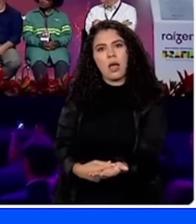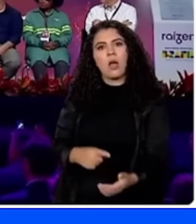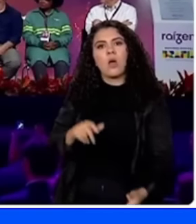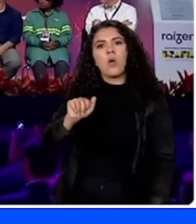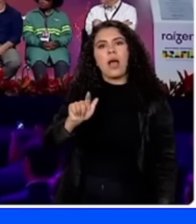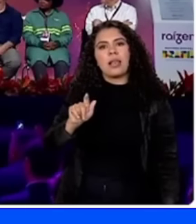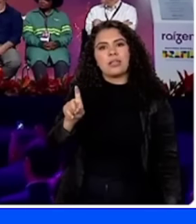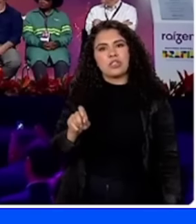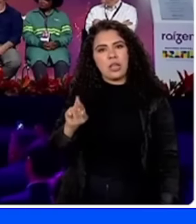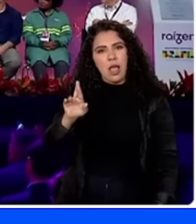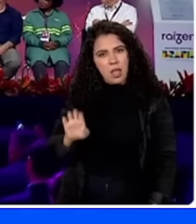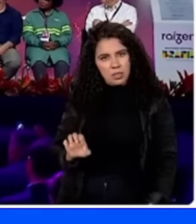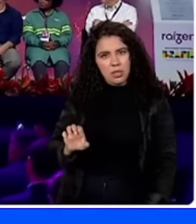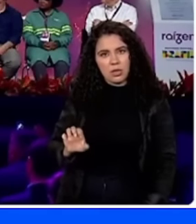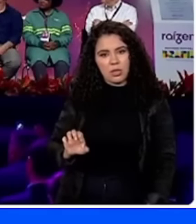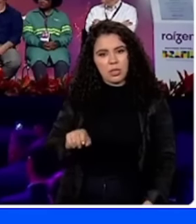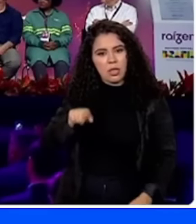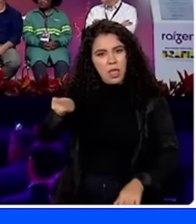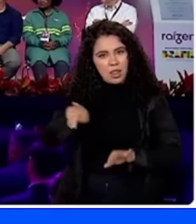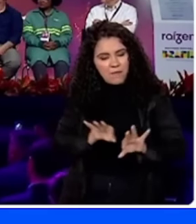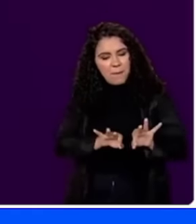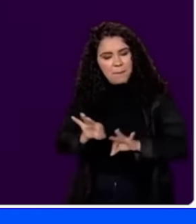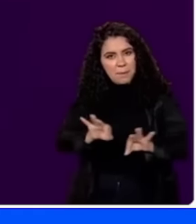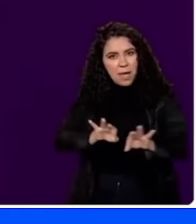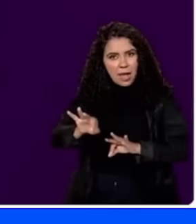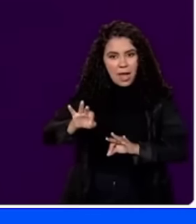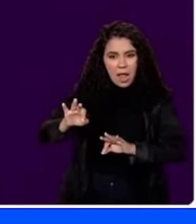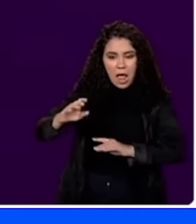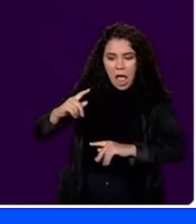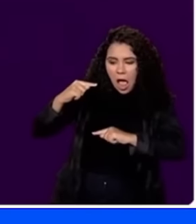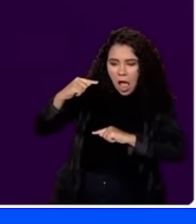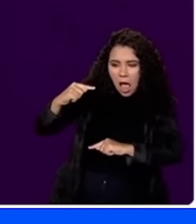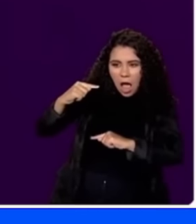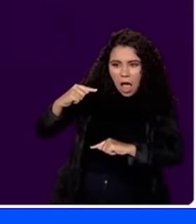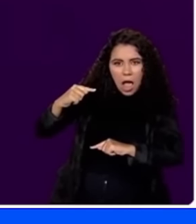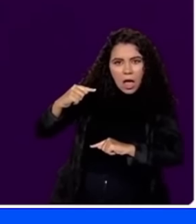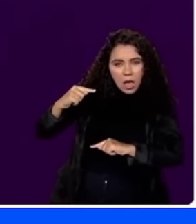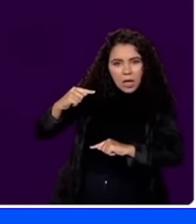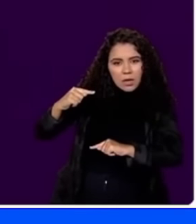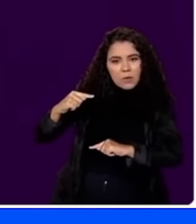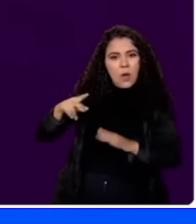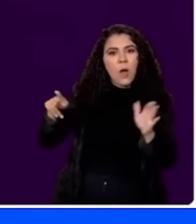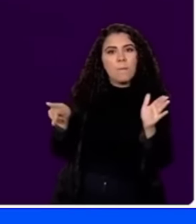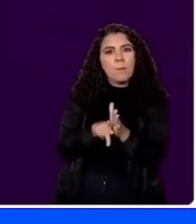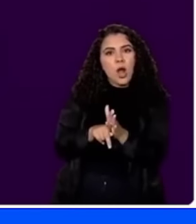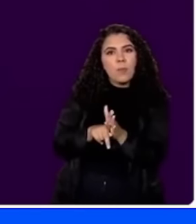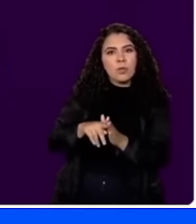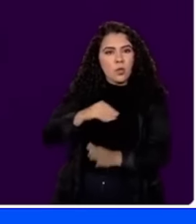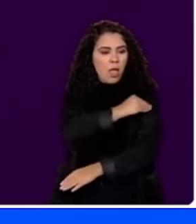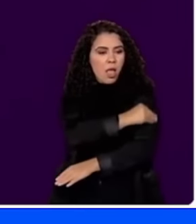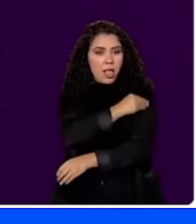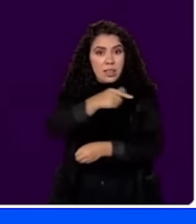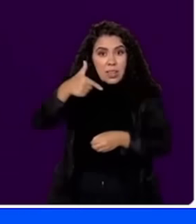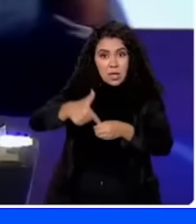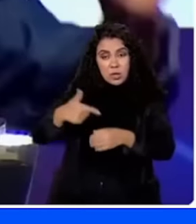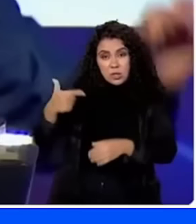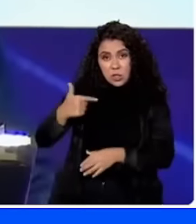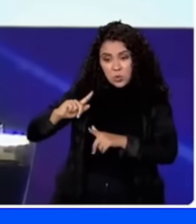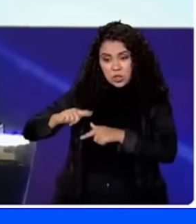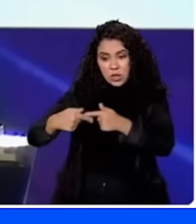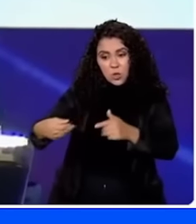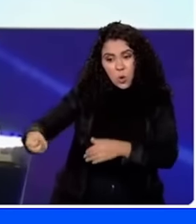me preparar umas garrafinhas do nosso etanol de segunda geração, o processo todo